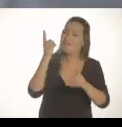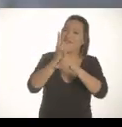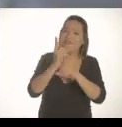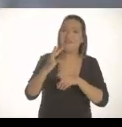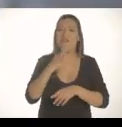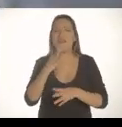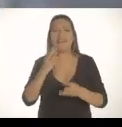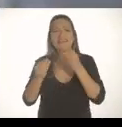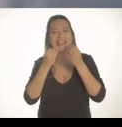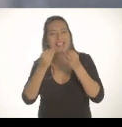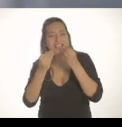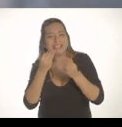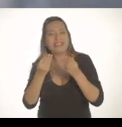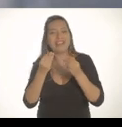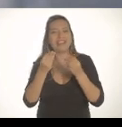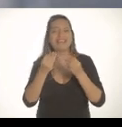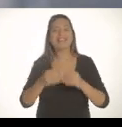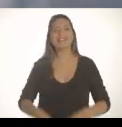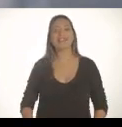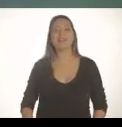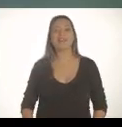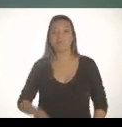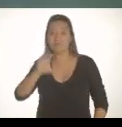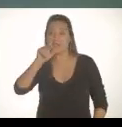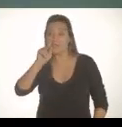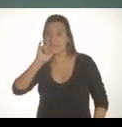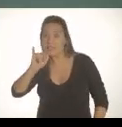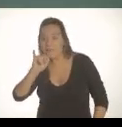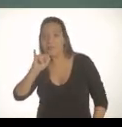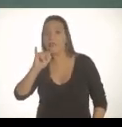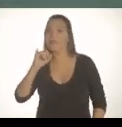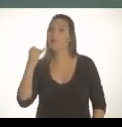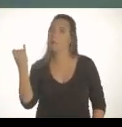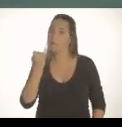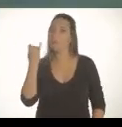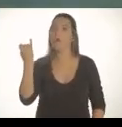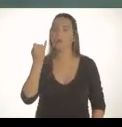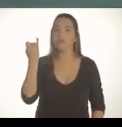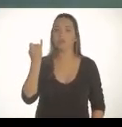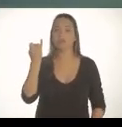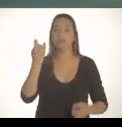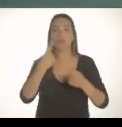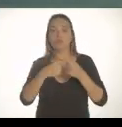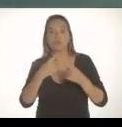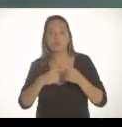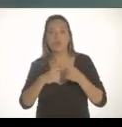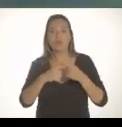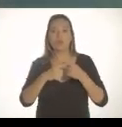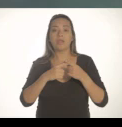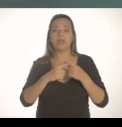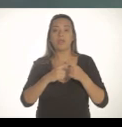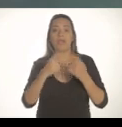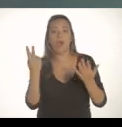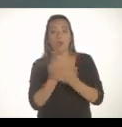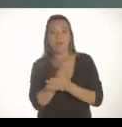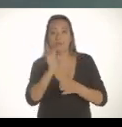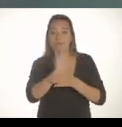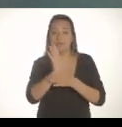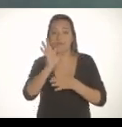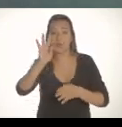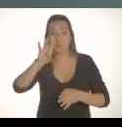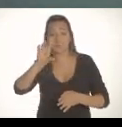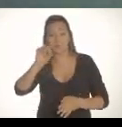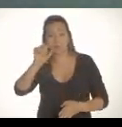das milícias foi um negócio muito grande, né, para o Rio de Janeiro. Não à toa, a CPI da milícia foi o mote para o Tropa